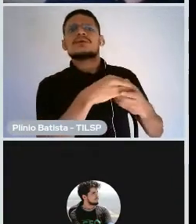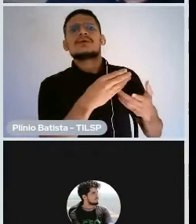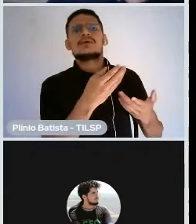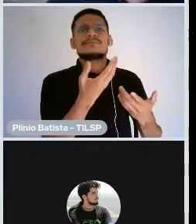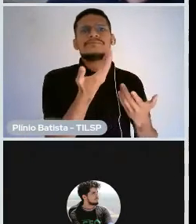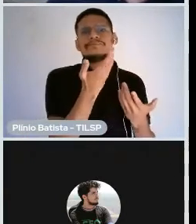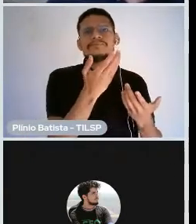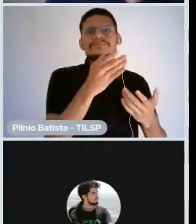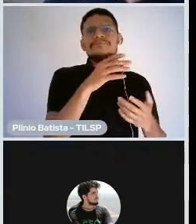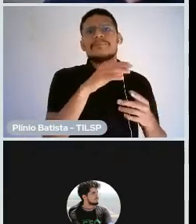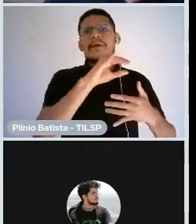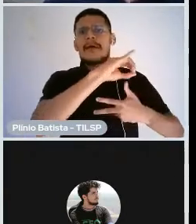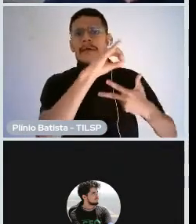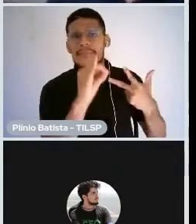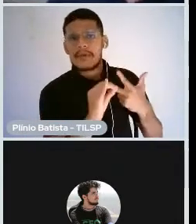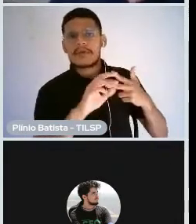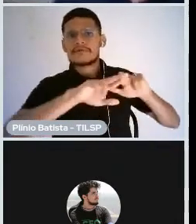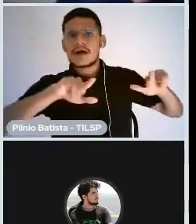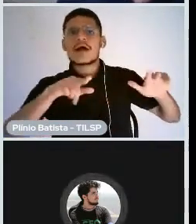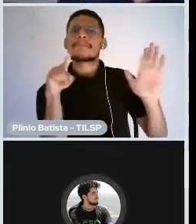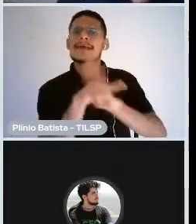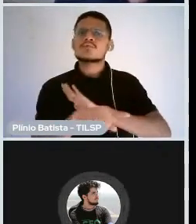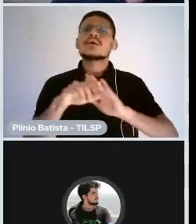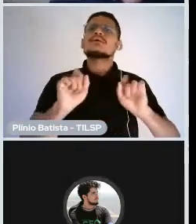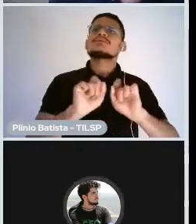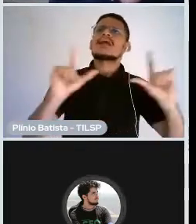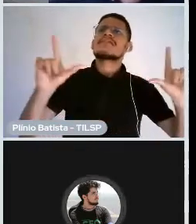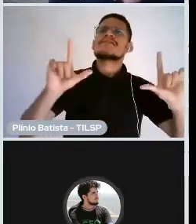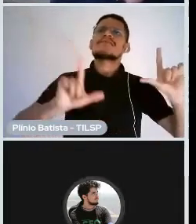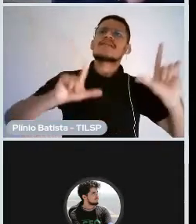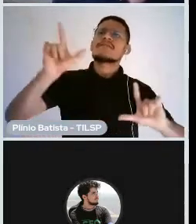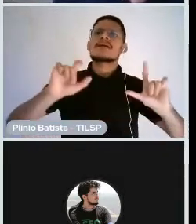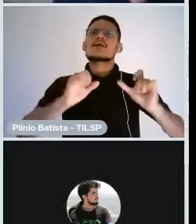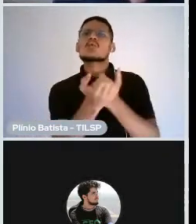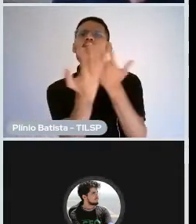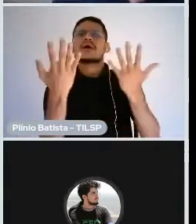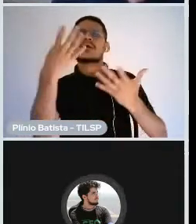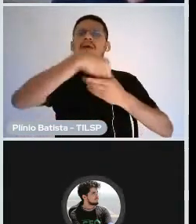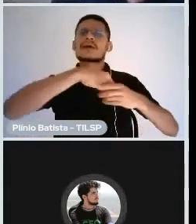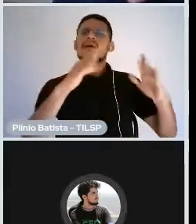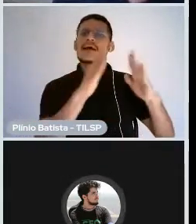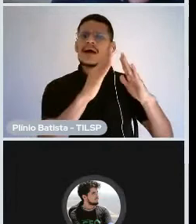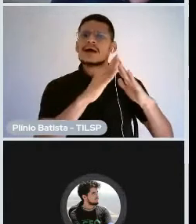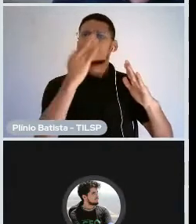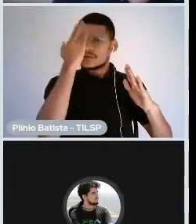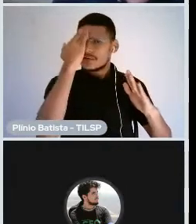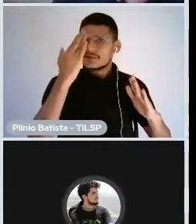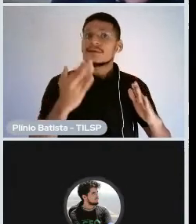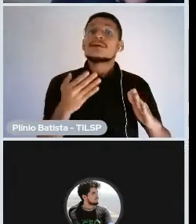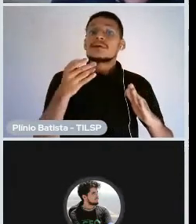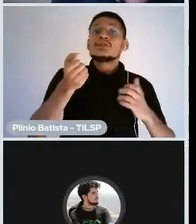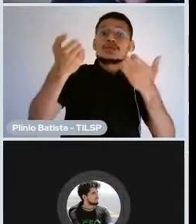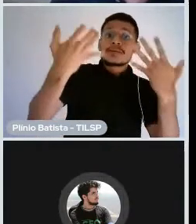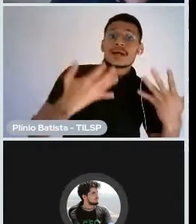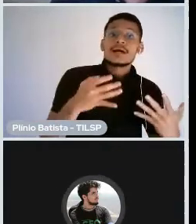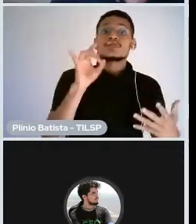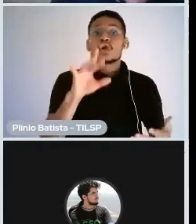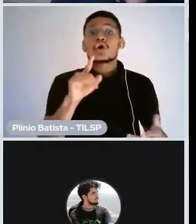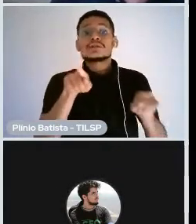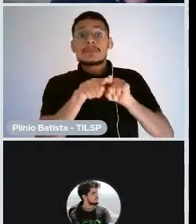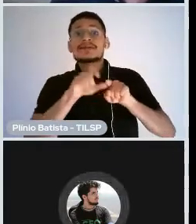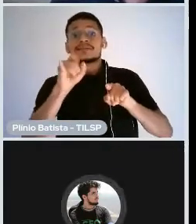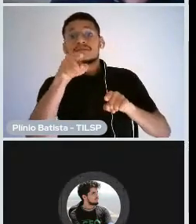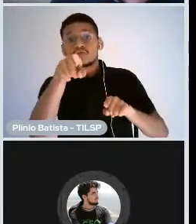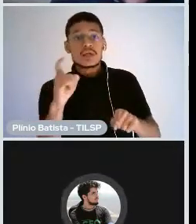para pegar e tirar mais ou menos, entender mais ou menos qual é a tua renda per capita, sabe? Se no final você vai estar mentindo ou não também. Isso envolve